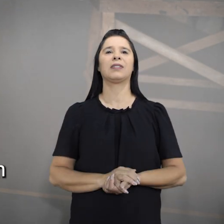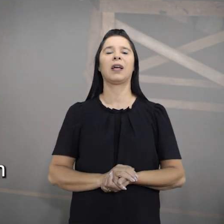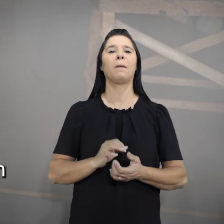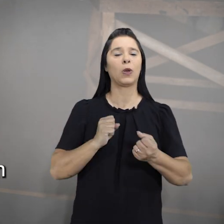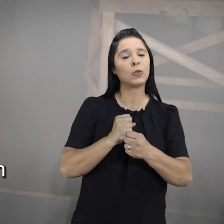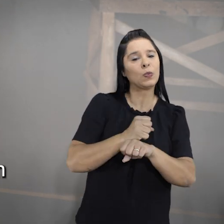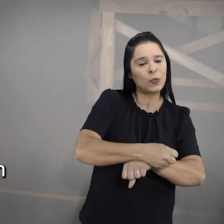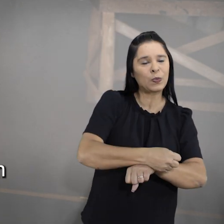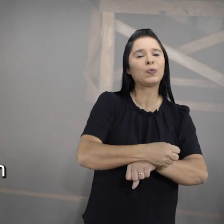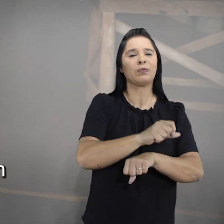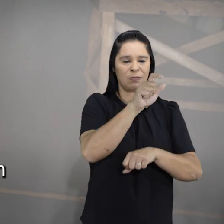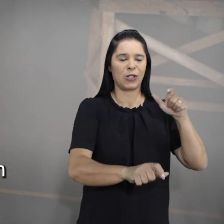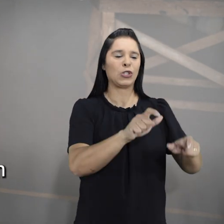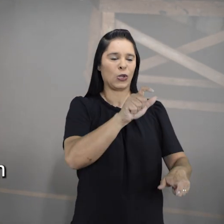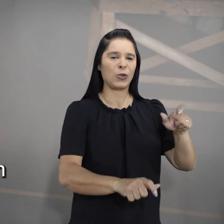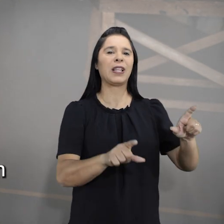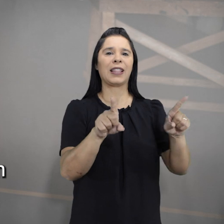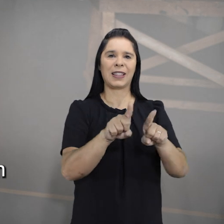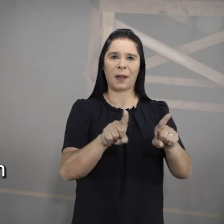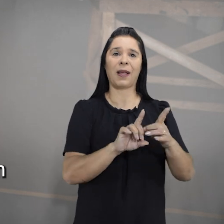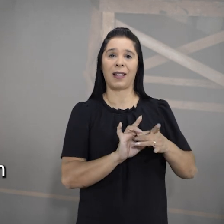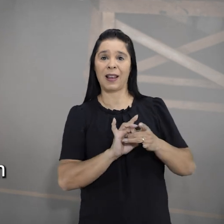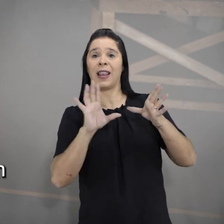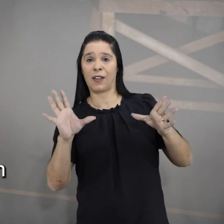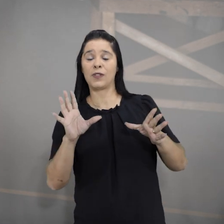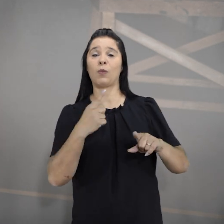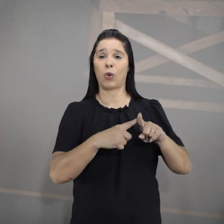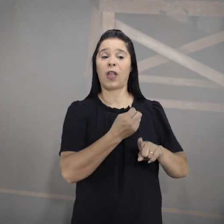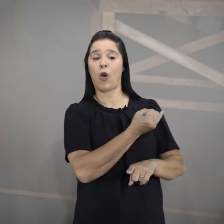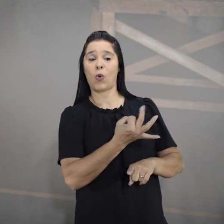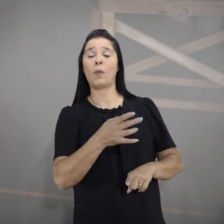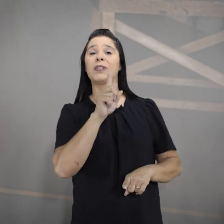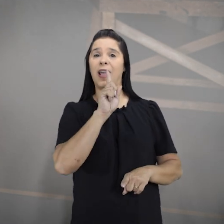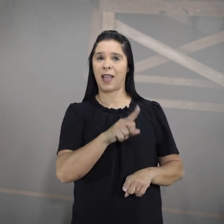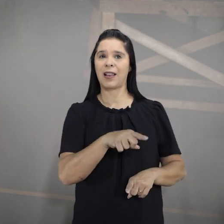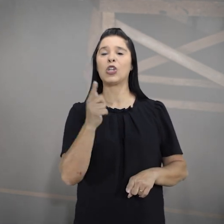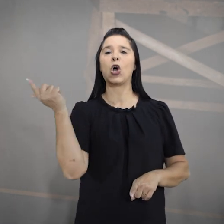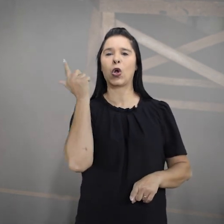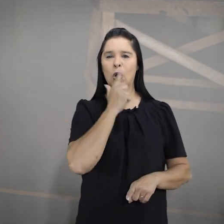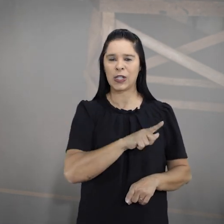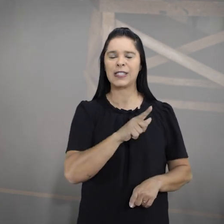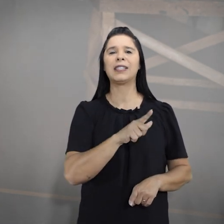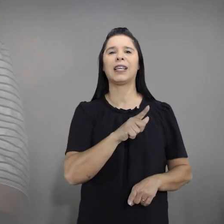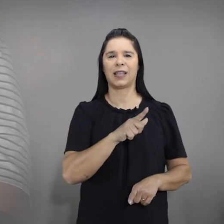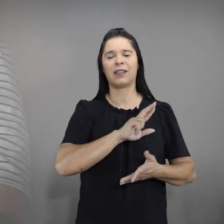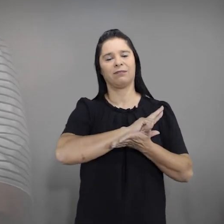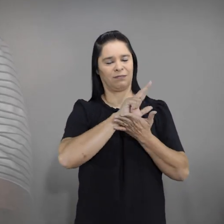pelos escravizados e por pessoas também livres, porque muitas dessas pessoas conseguiam de